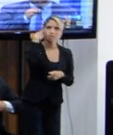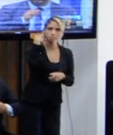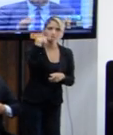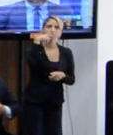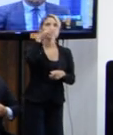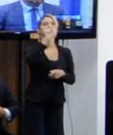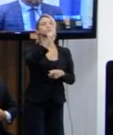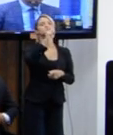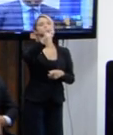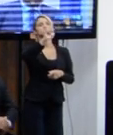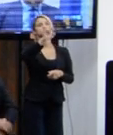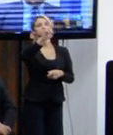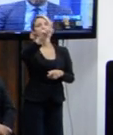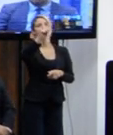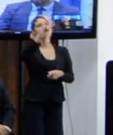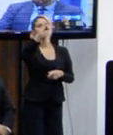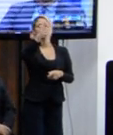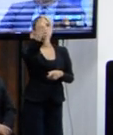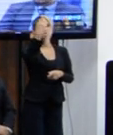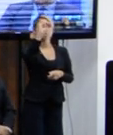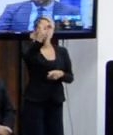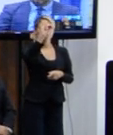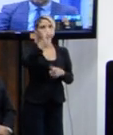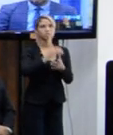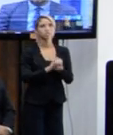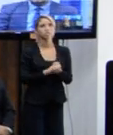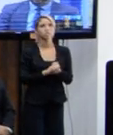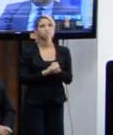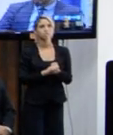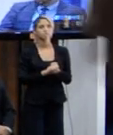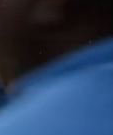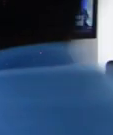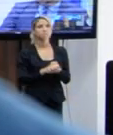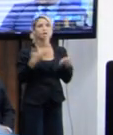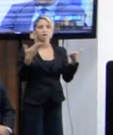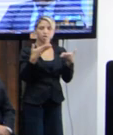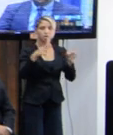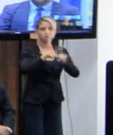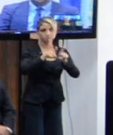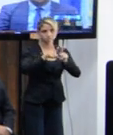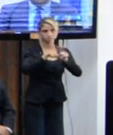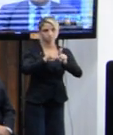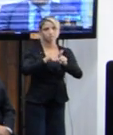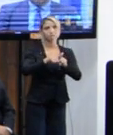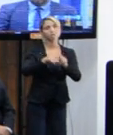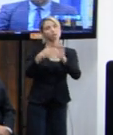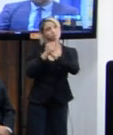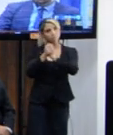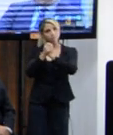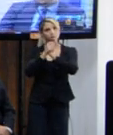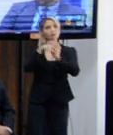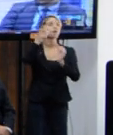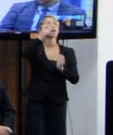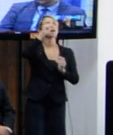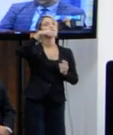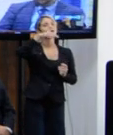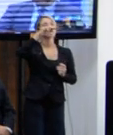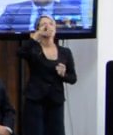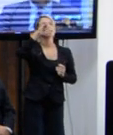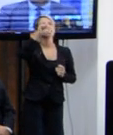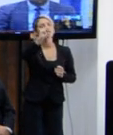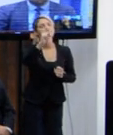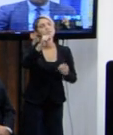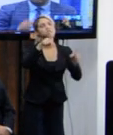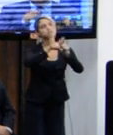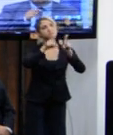saída desse momento de presidência o vereador Barreto e o novo presidente do Geraldo,